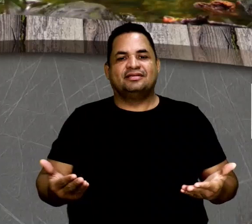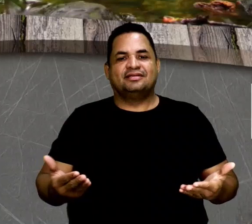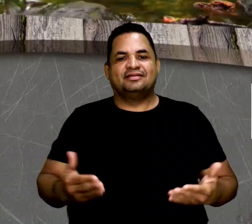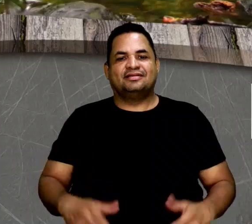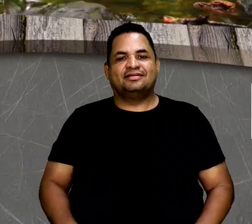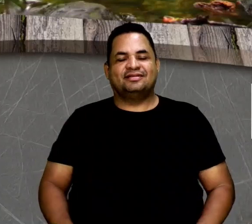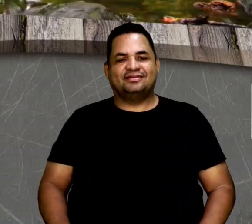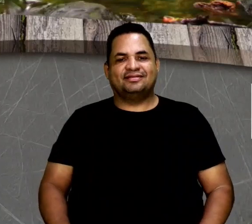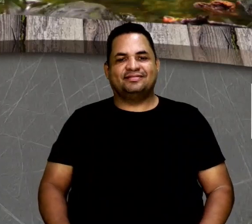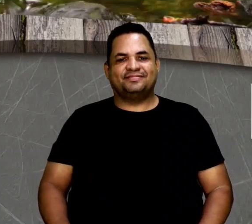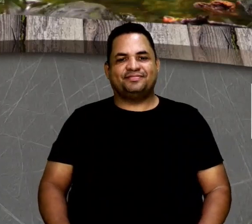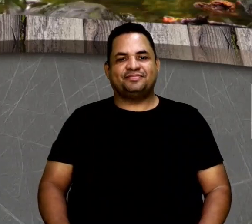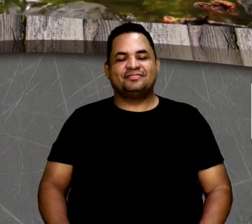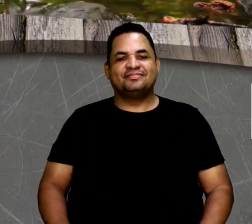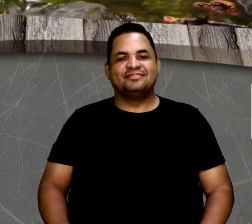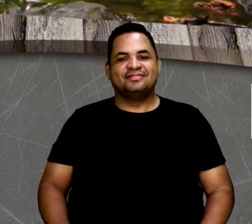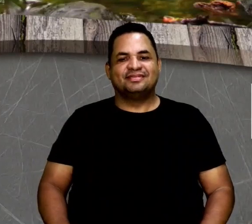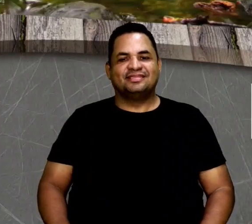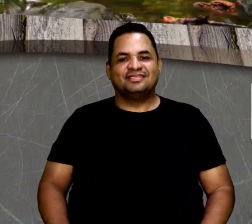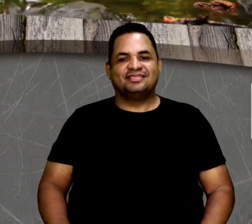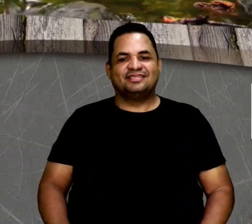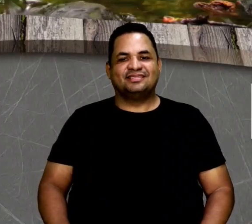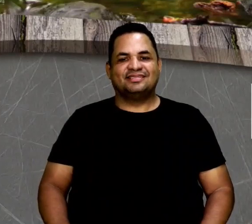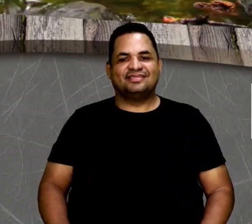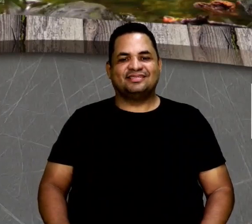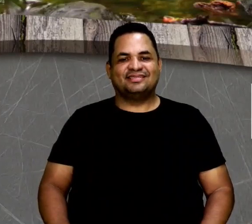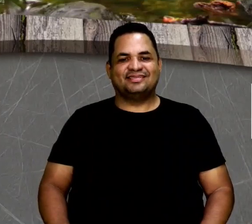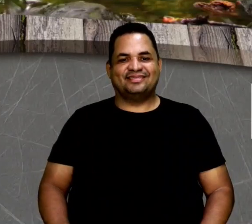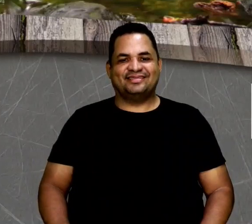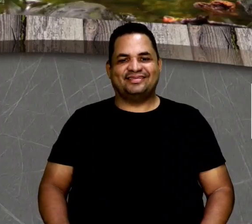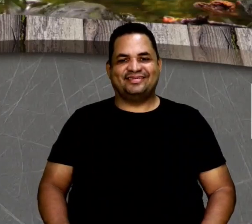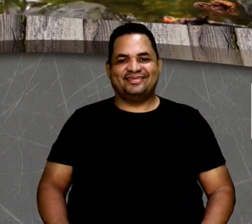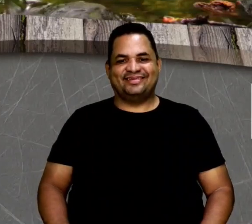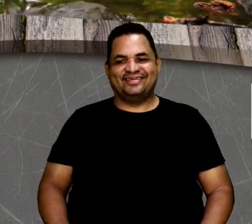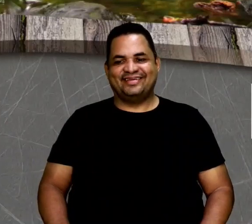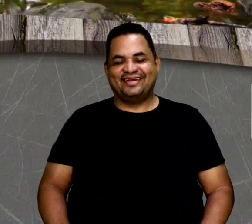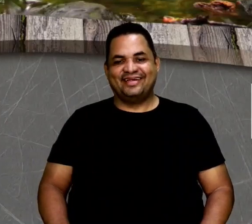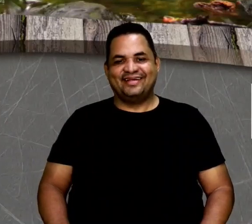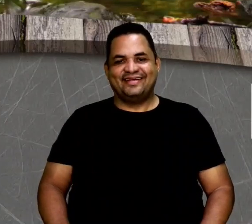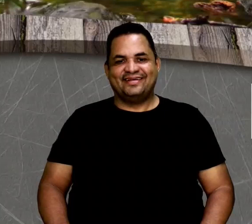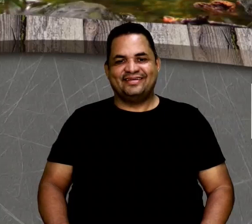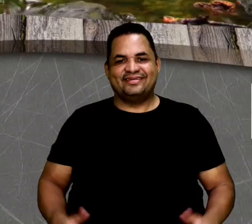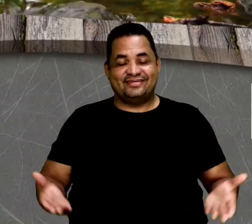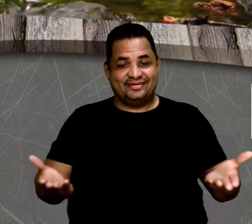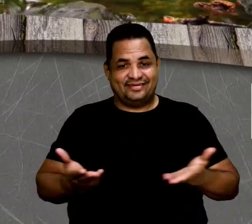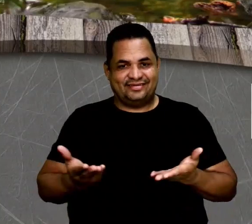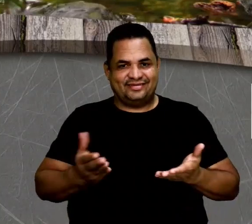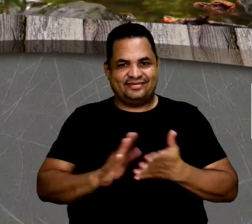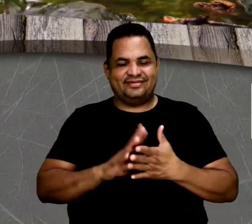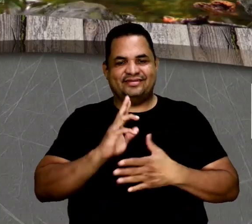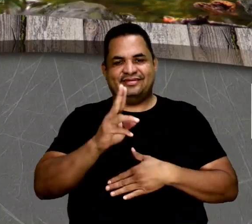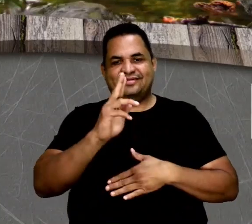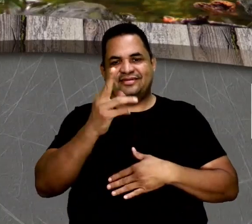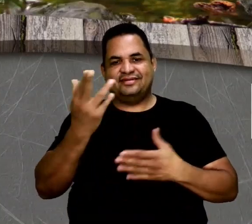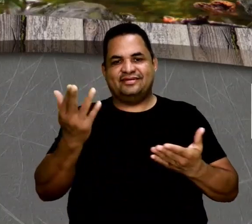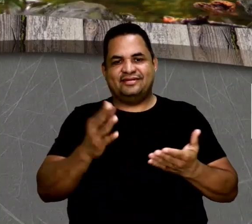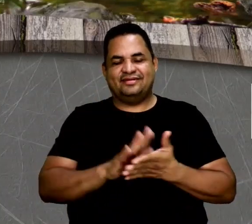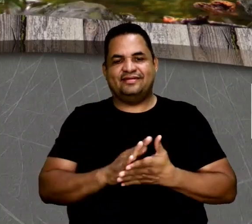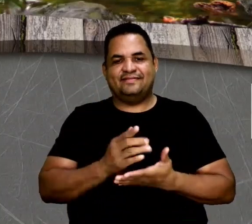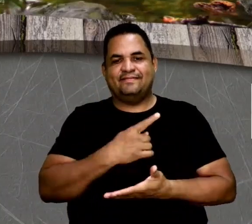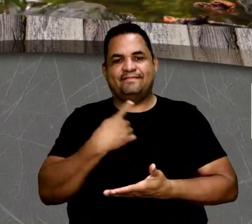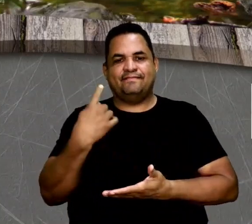espantas, né? Quem canta os males espanta. Espantas logo, espantas tudo. Então é isso, pessoal. Dando continuidade aqui à